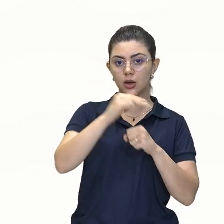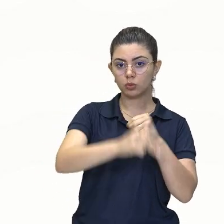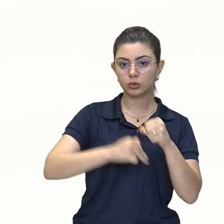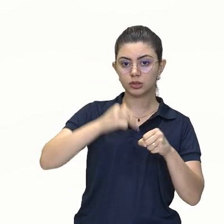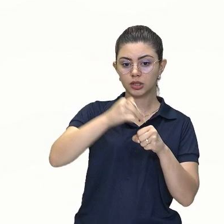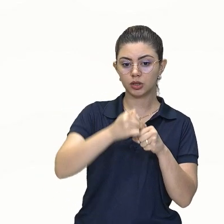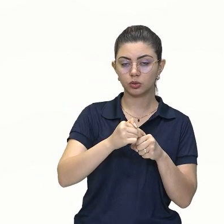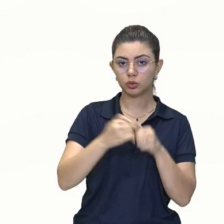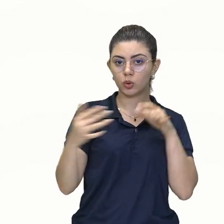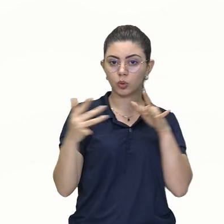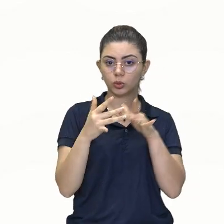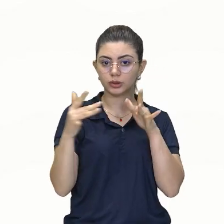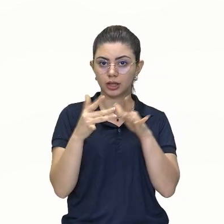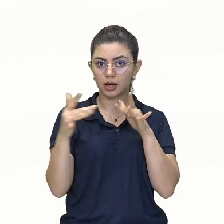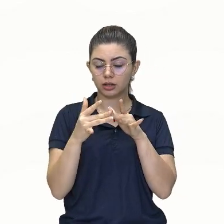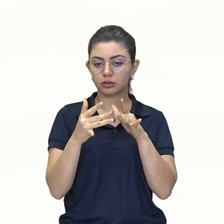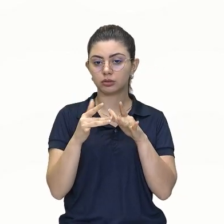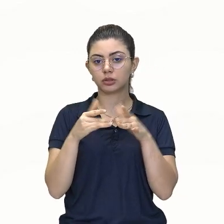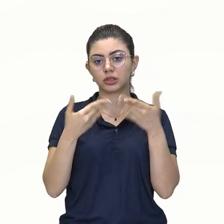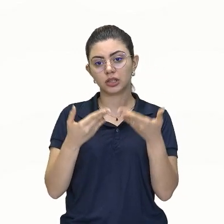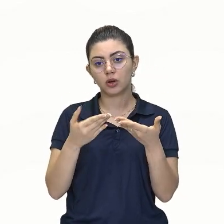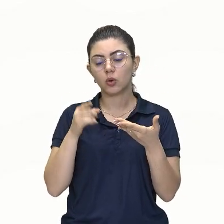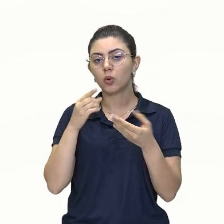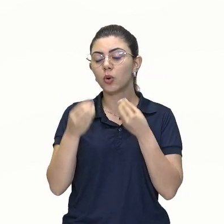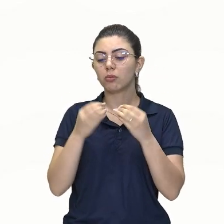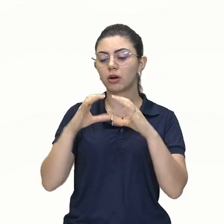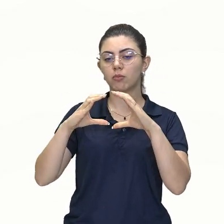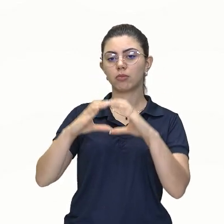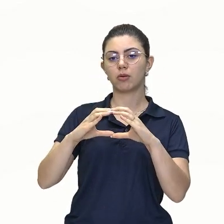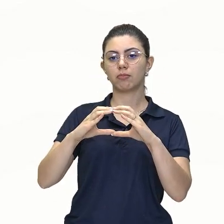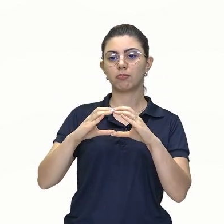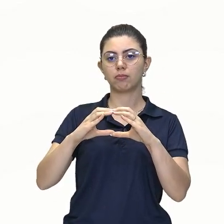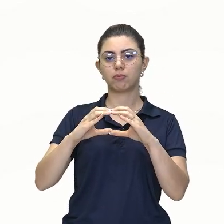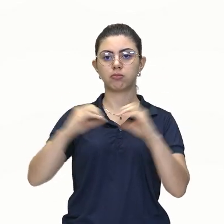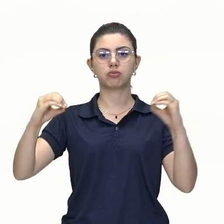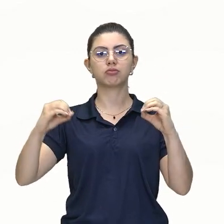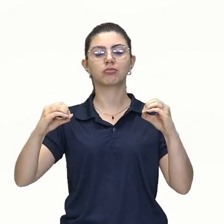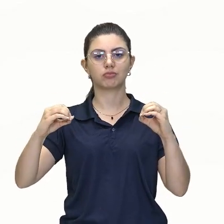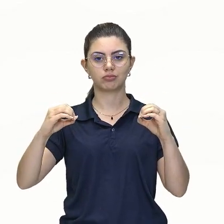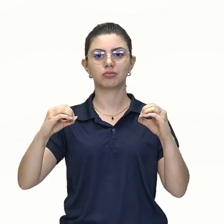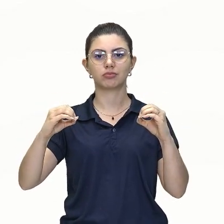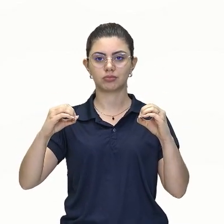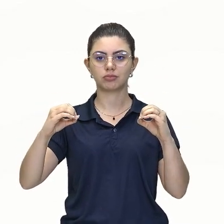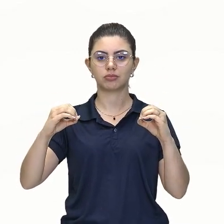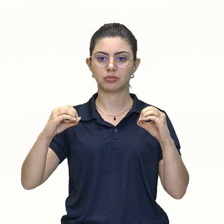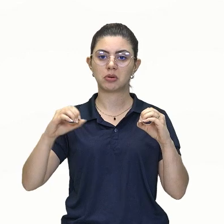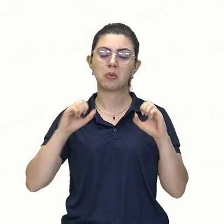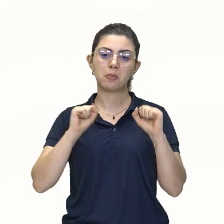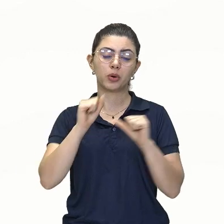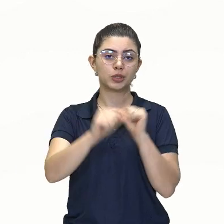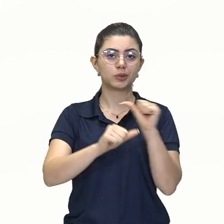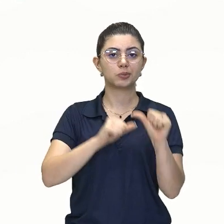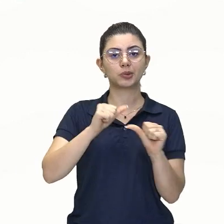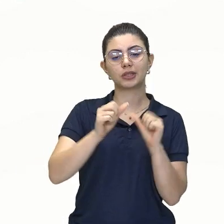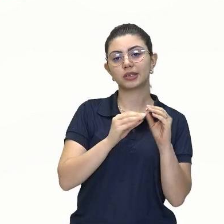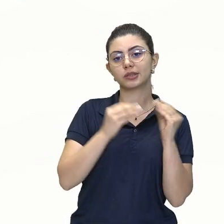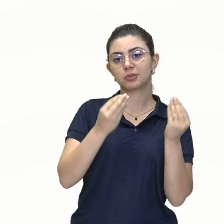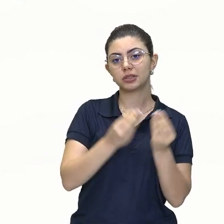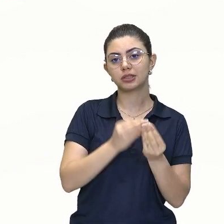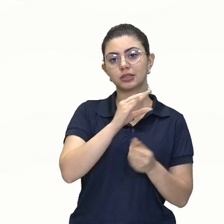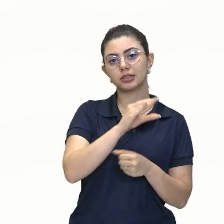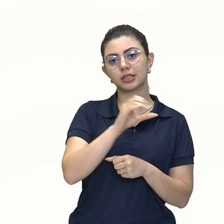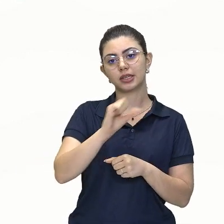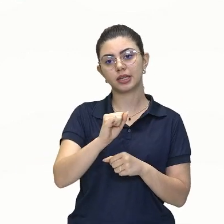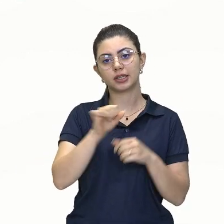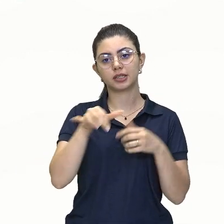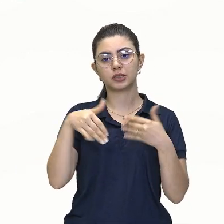exemplo, transformar esse átomo de urânio, transformar esse núcleo, num núcleo de um átomo de césio ou de